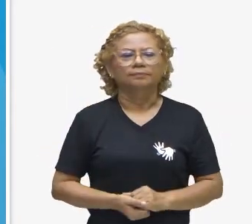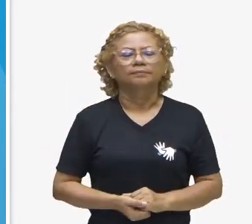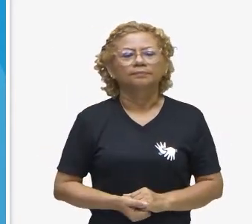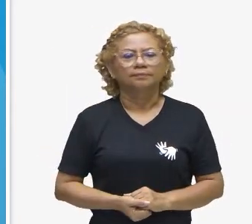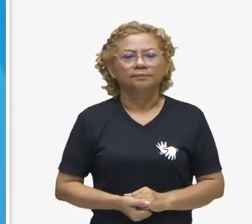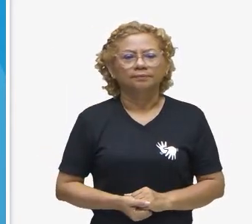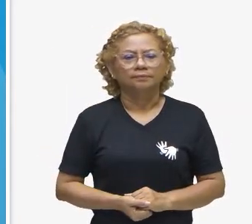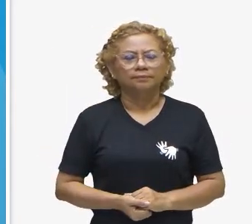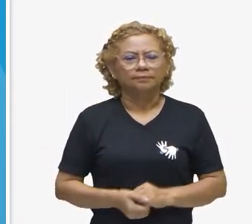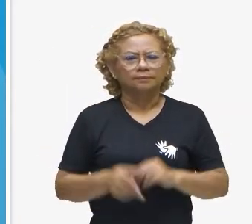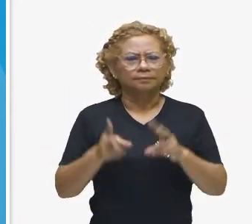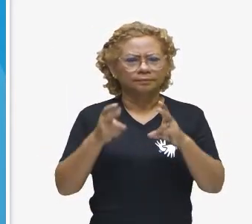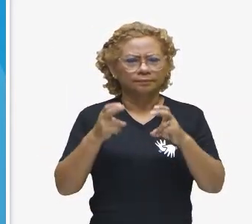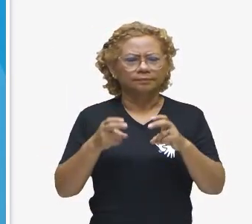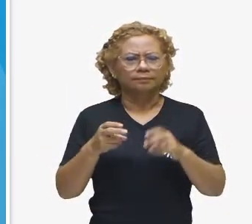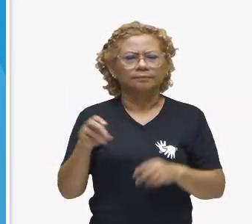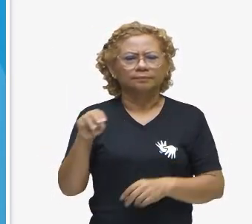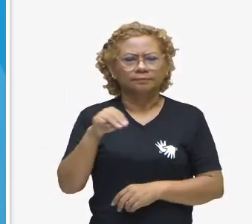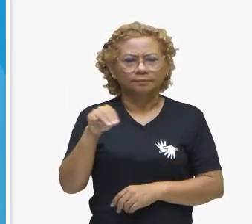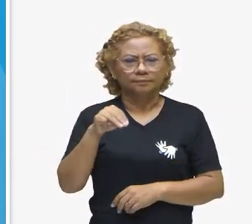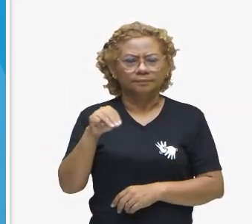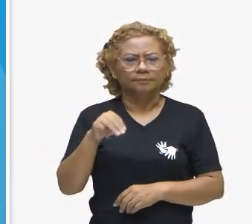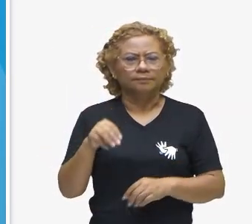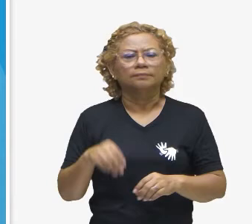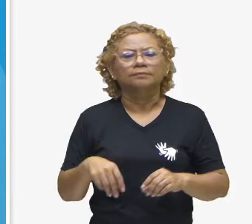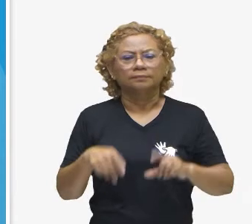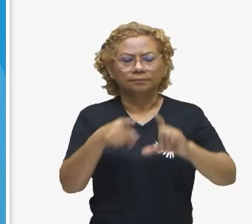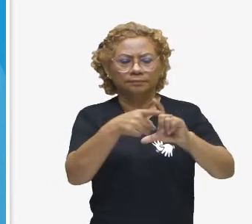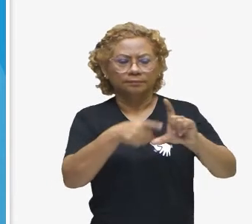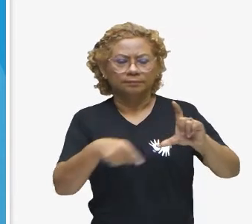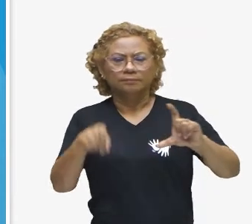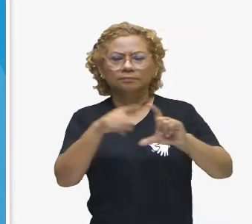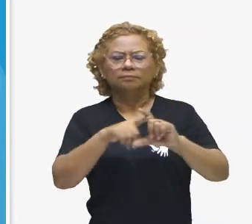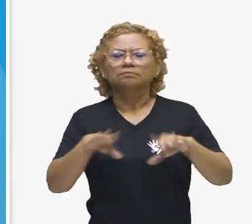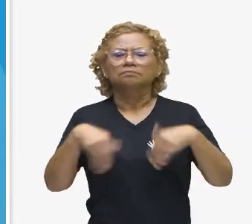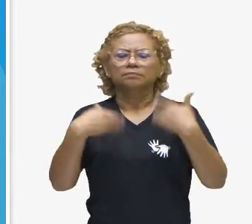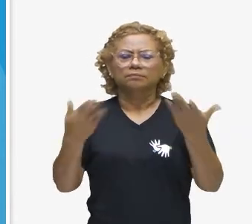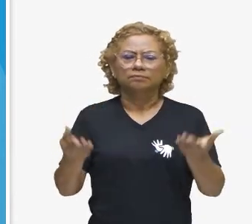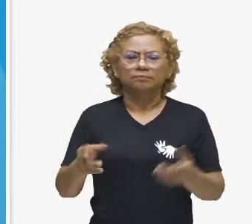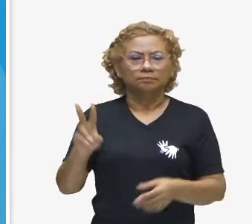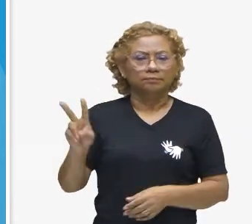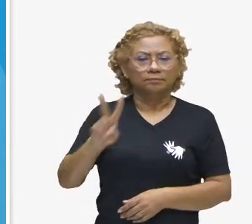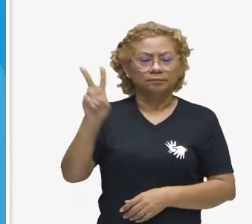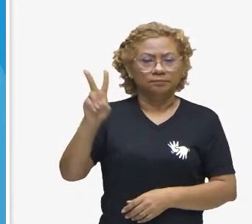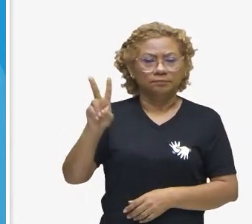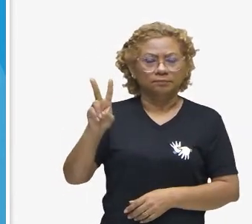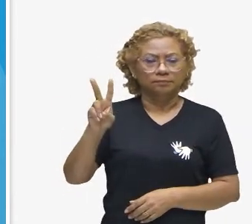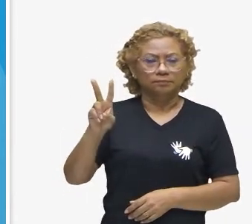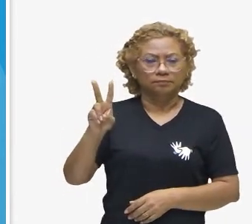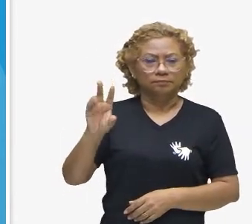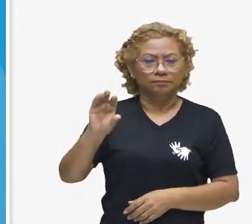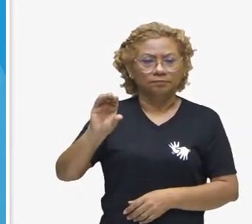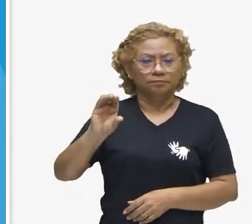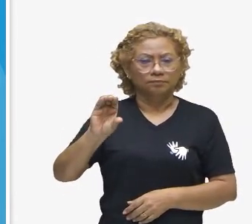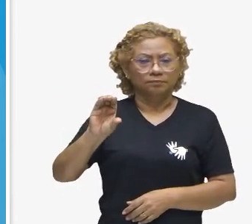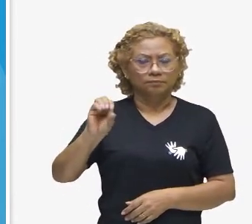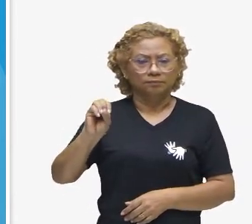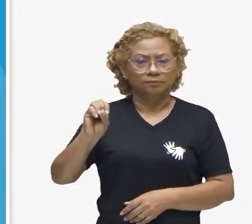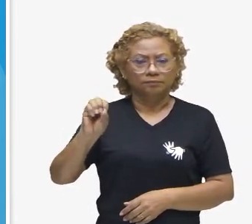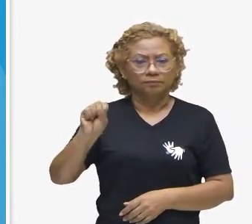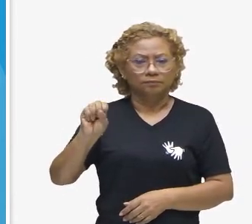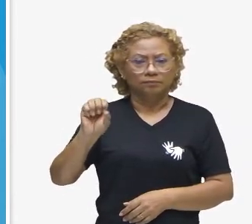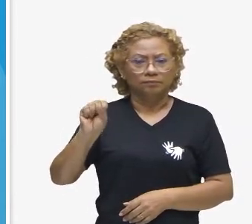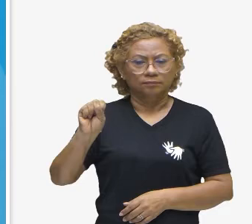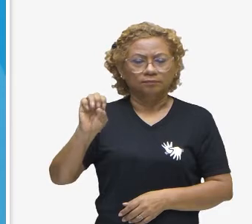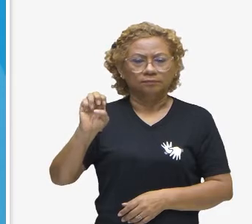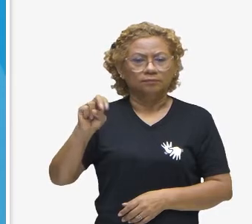medida do raio traçado no ciclo trigonométrico. Qual seria seu valor em relação ao cosseno? O cosseno seria a projeção